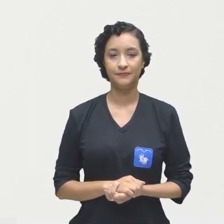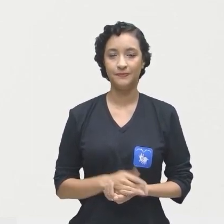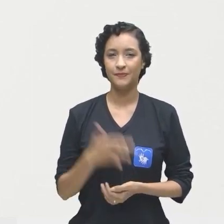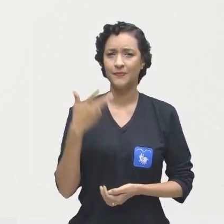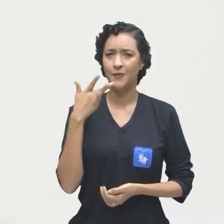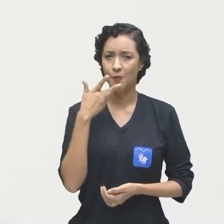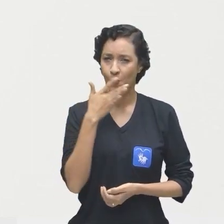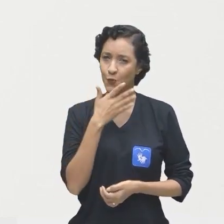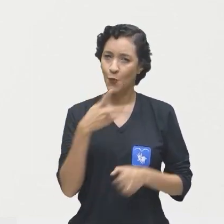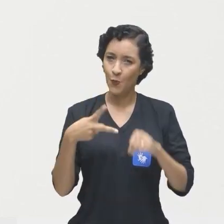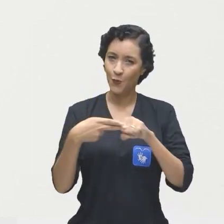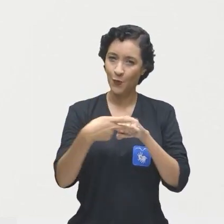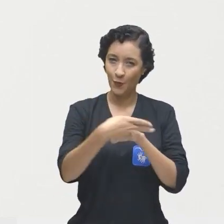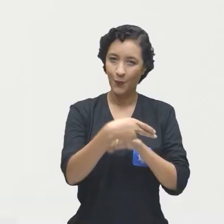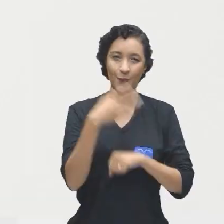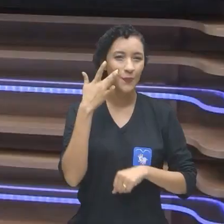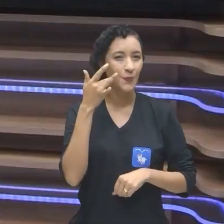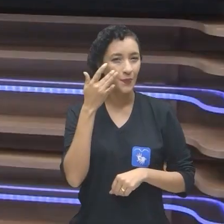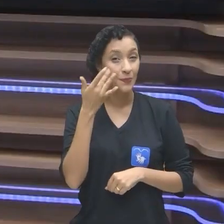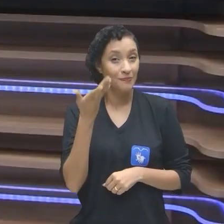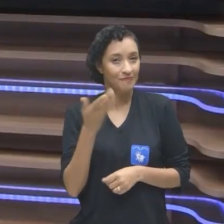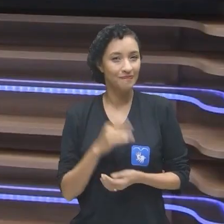é? Então, crianças,